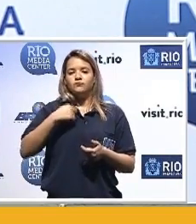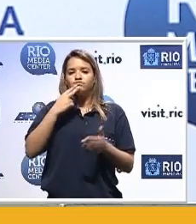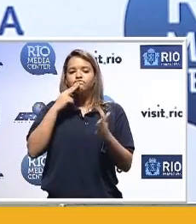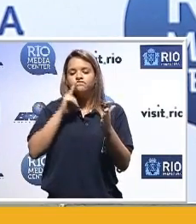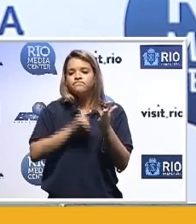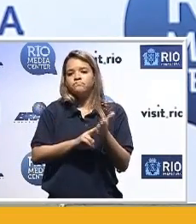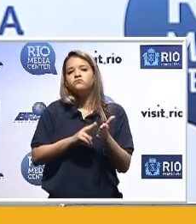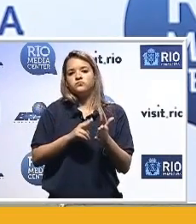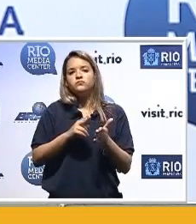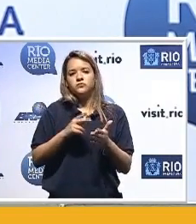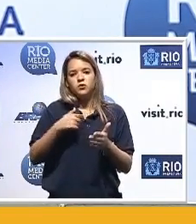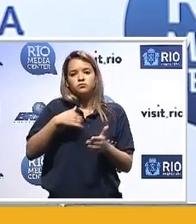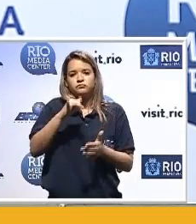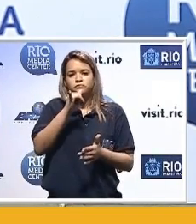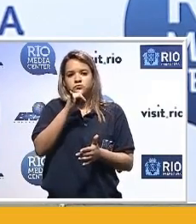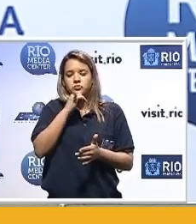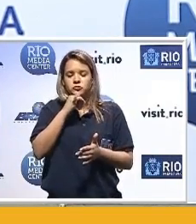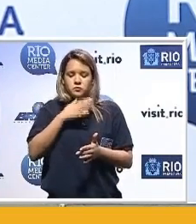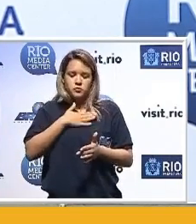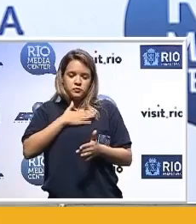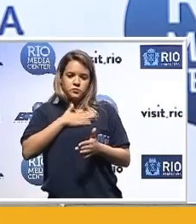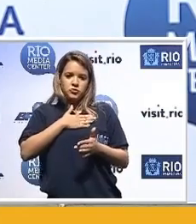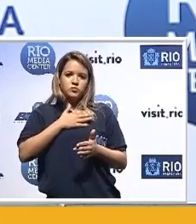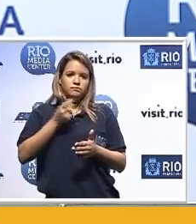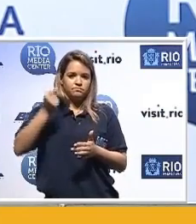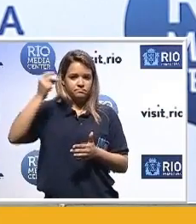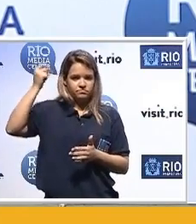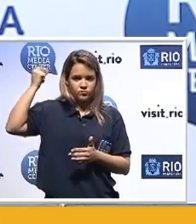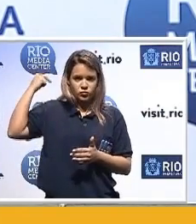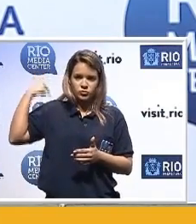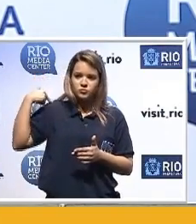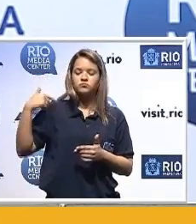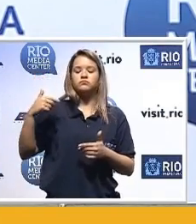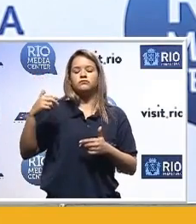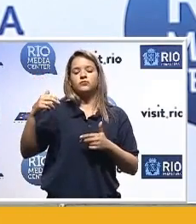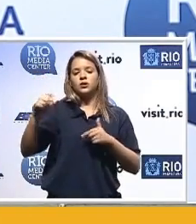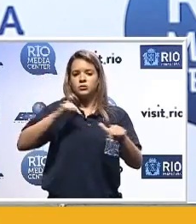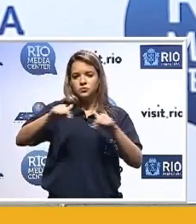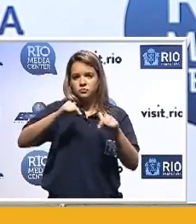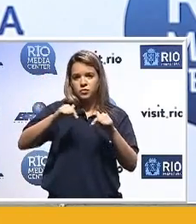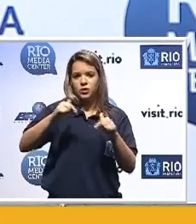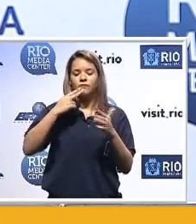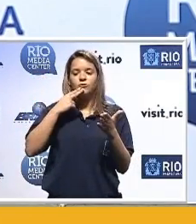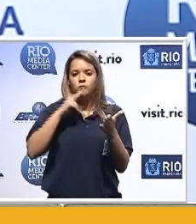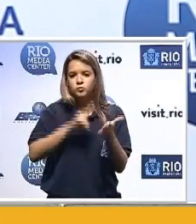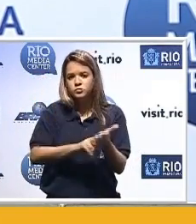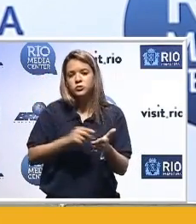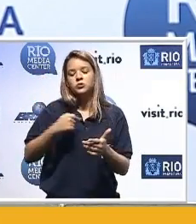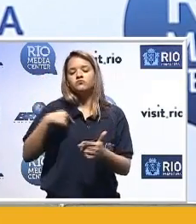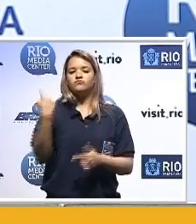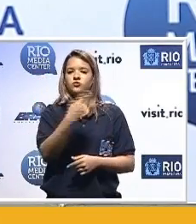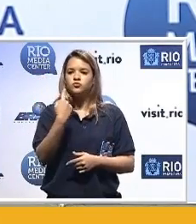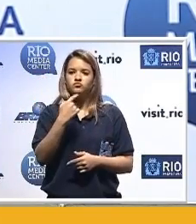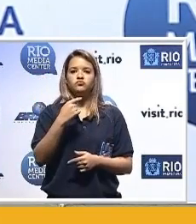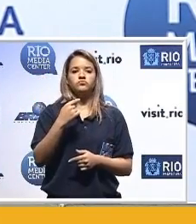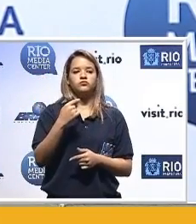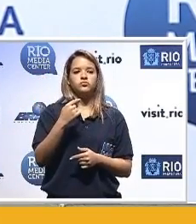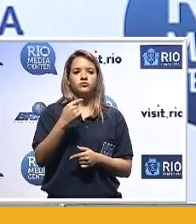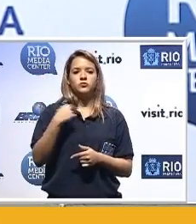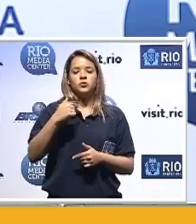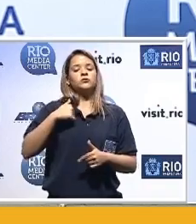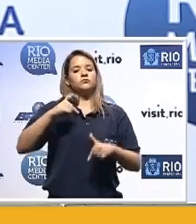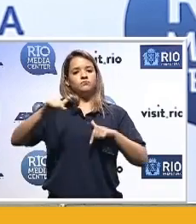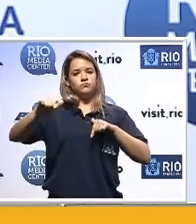pessoal. Quando eu trabalhava no governo, antes de ir para a iniciativa privada, nós fomos, eu trabalhava na